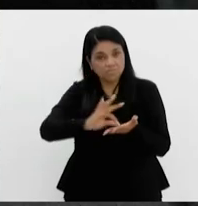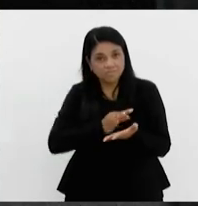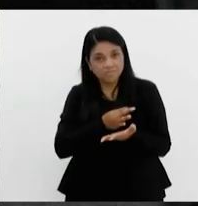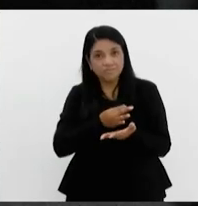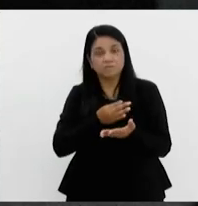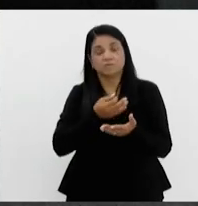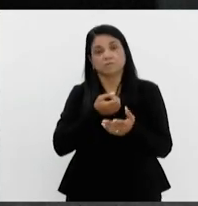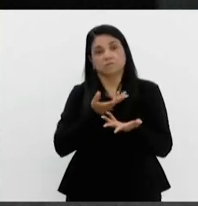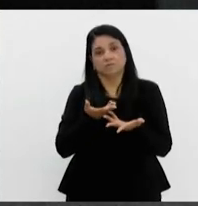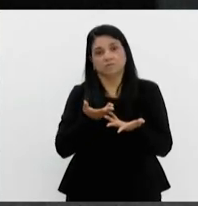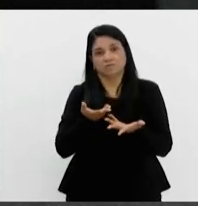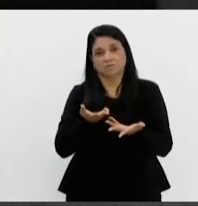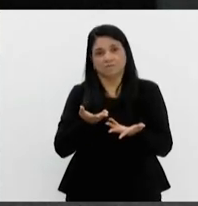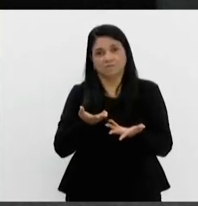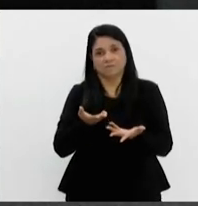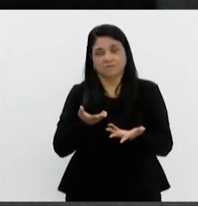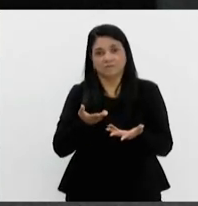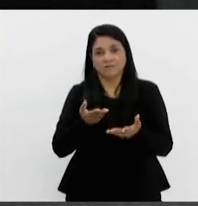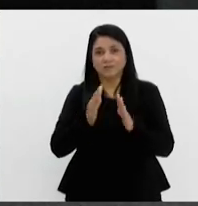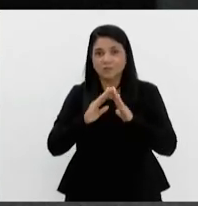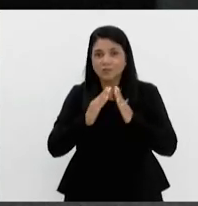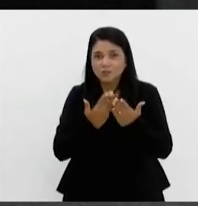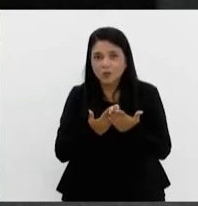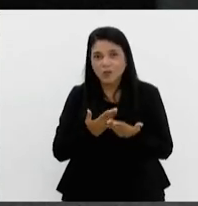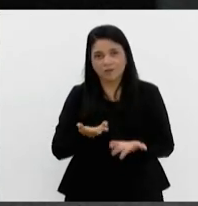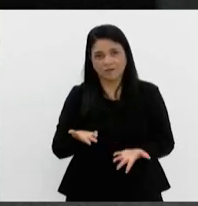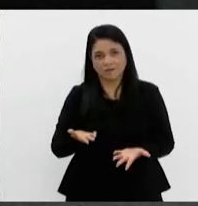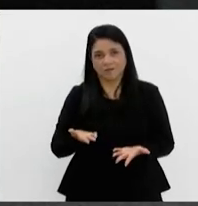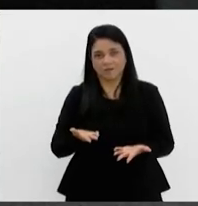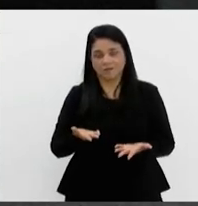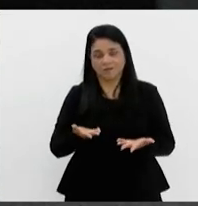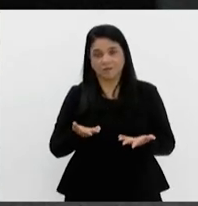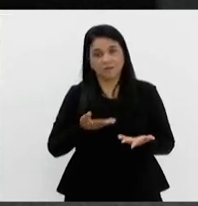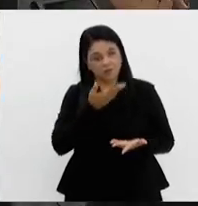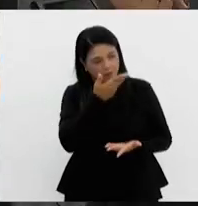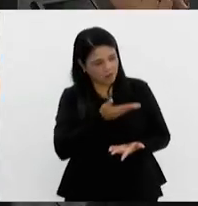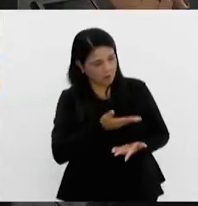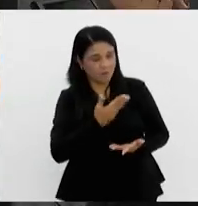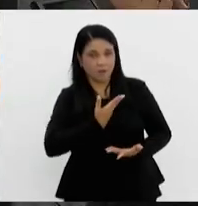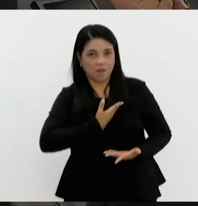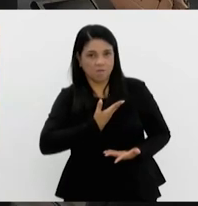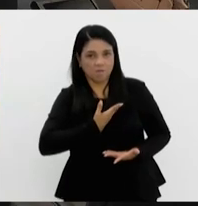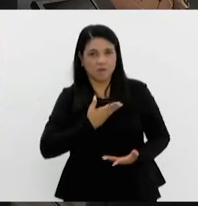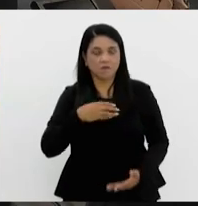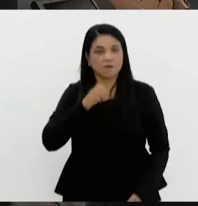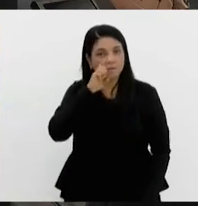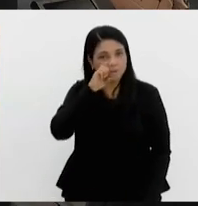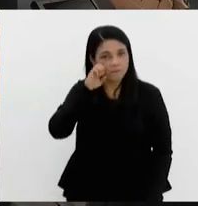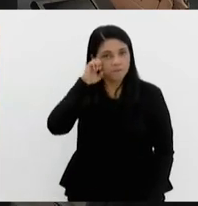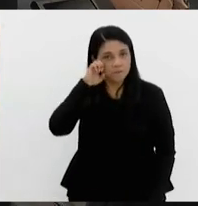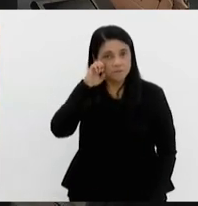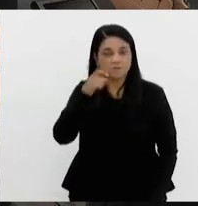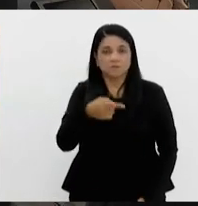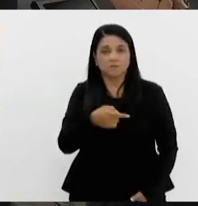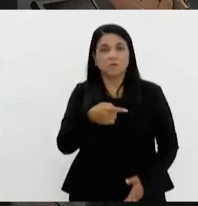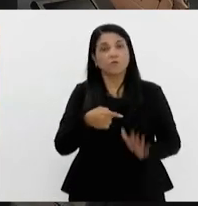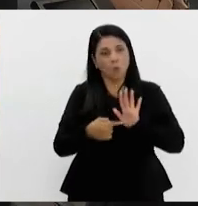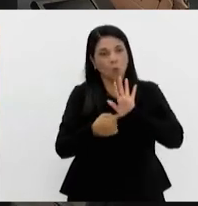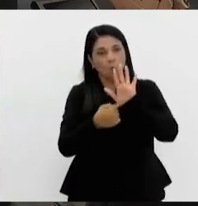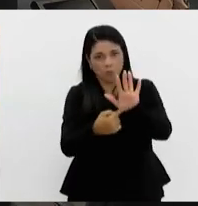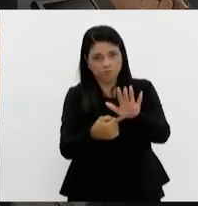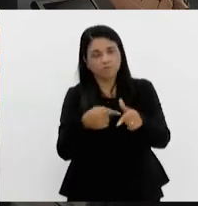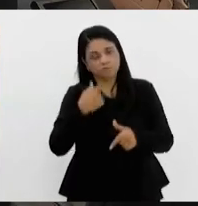ano letivo. Então, vendo aqui a nossa querida companheira deputada Élica Takimoto, eu vou apresentar